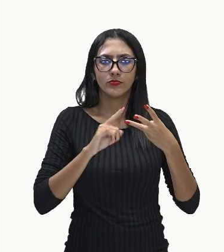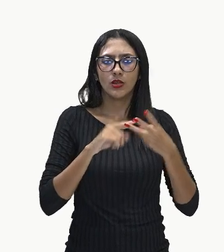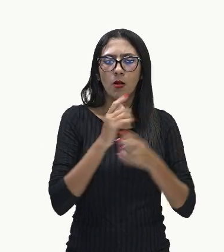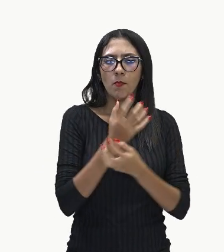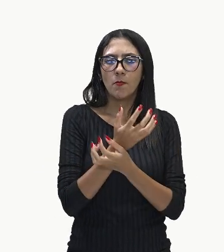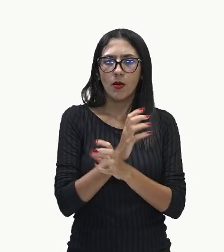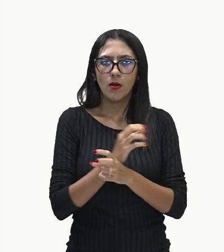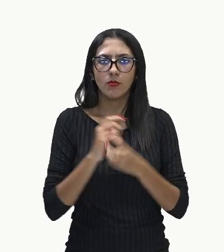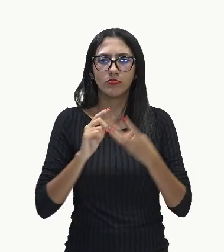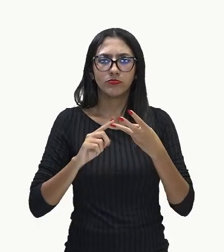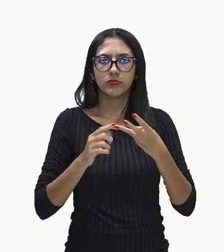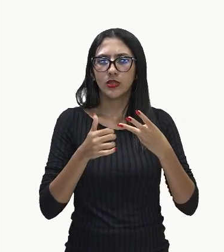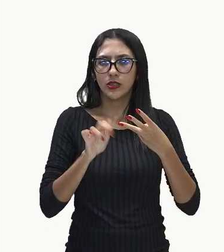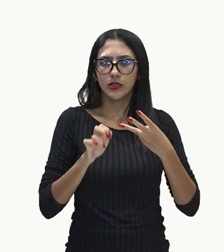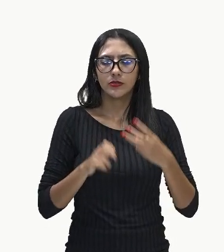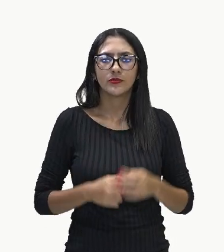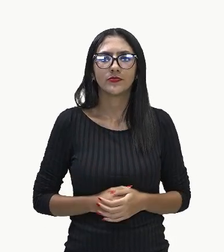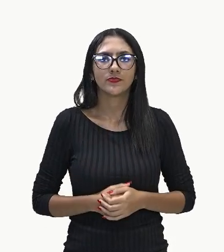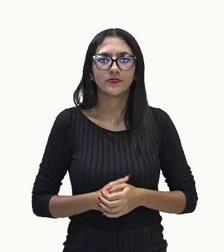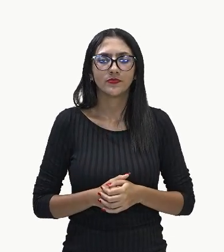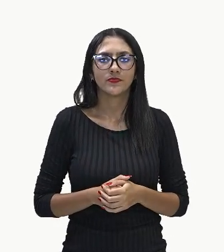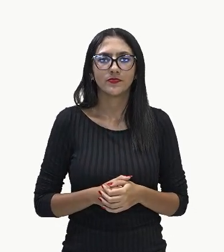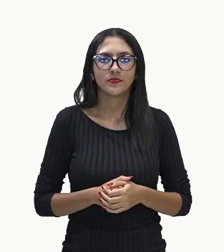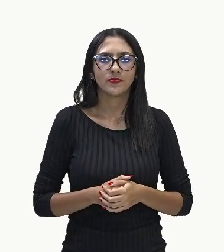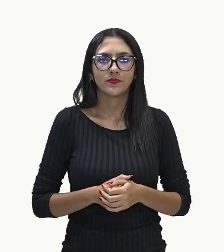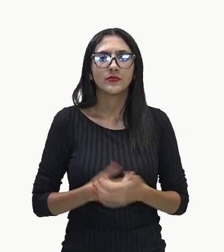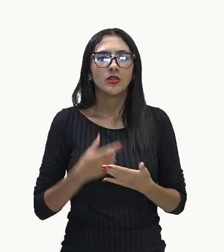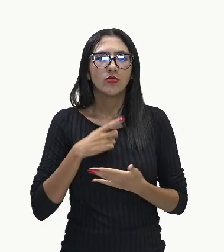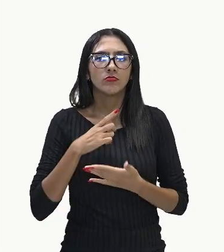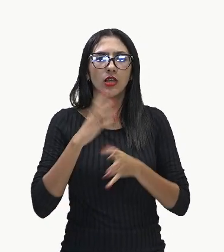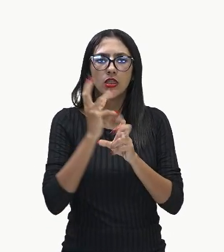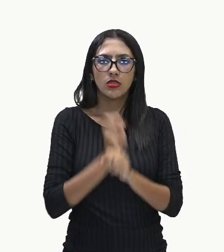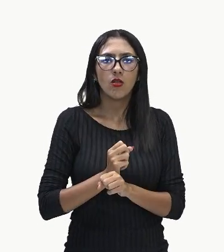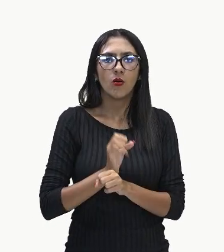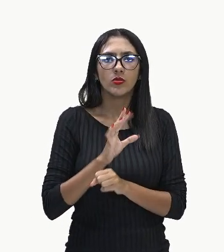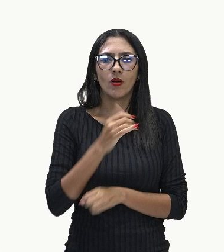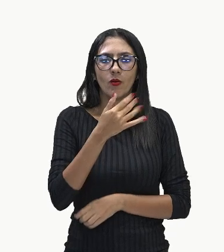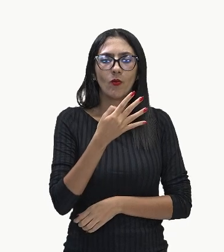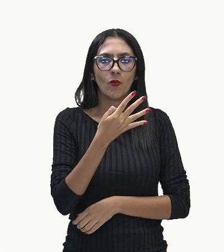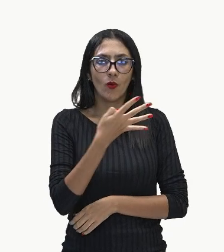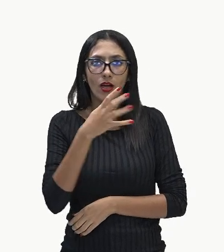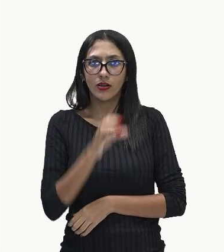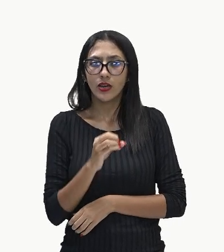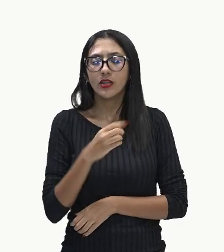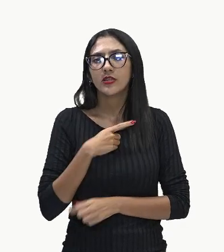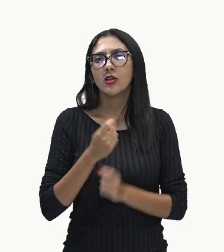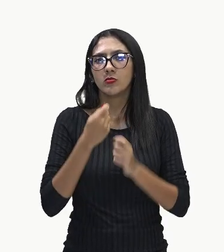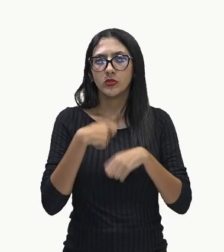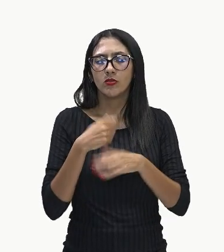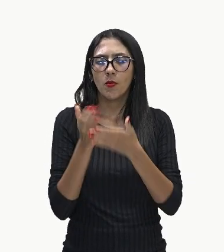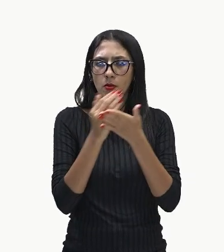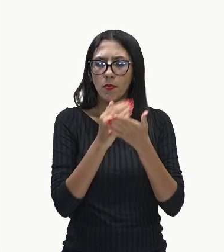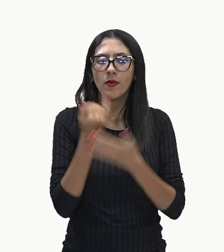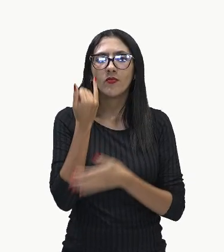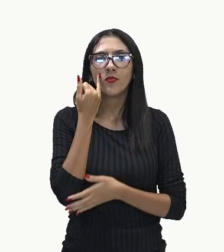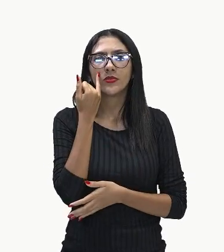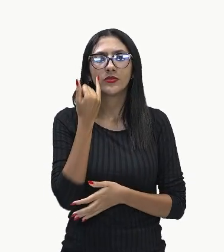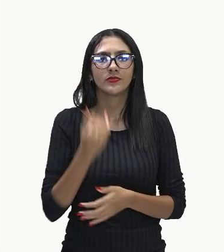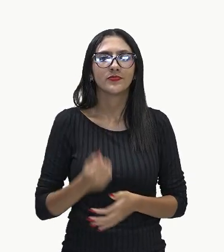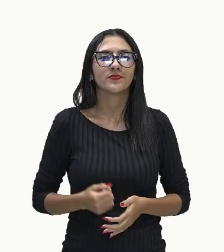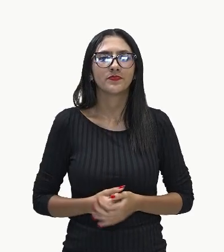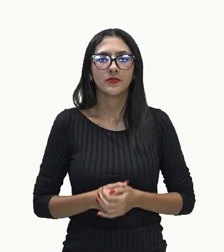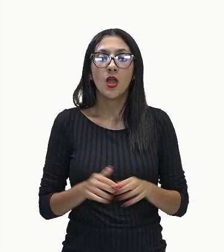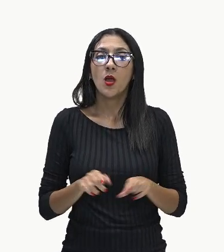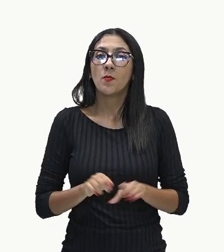serão 15, o que vai fazer com que os 40 sejam selecionados de todas as áreas. Vamos ver aqui as